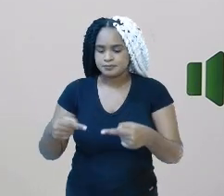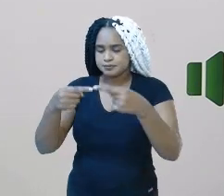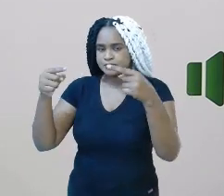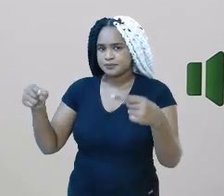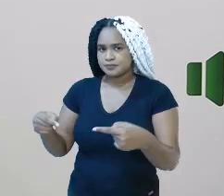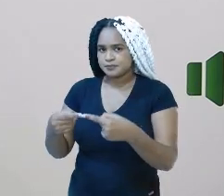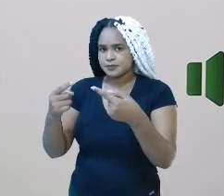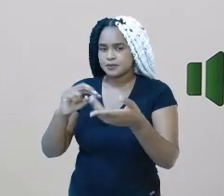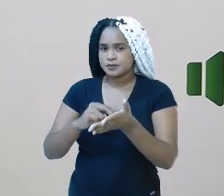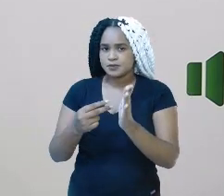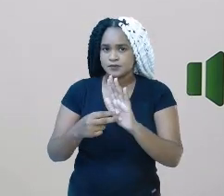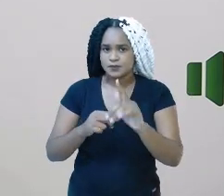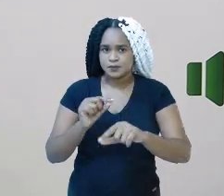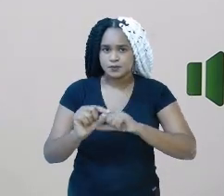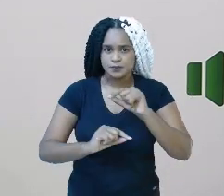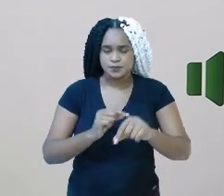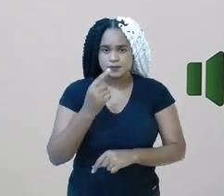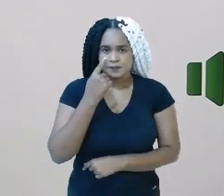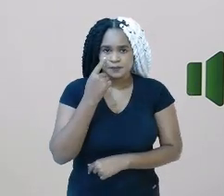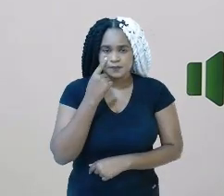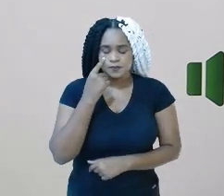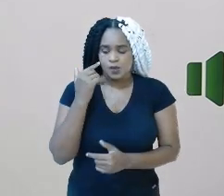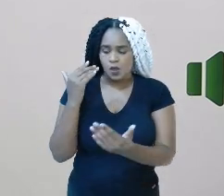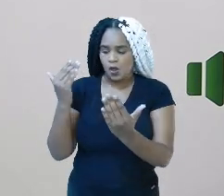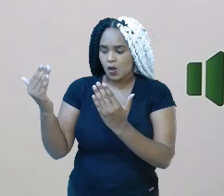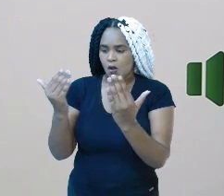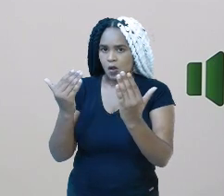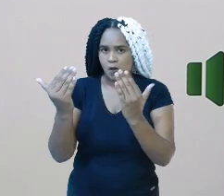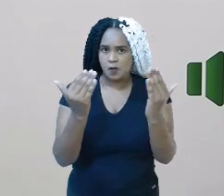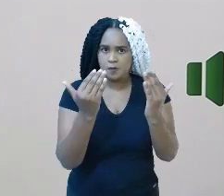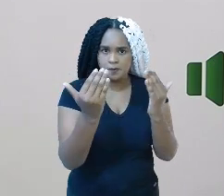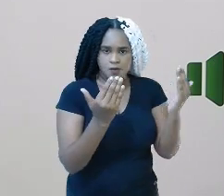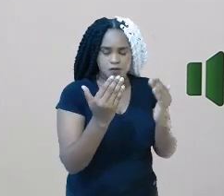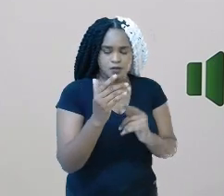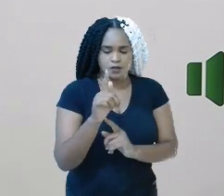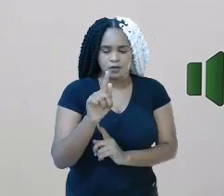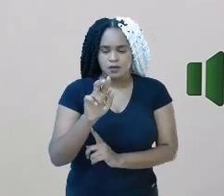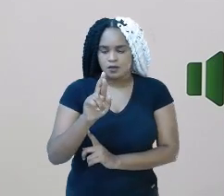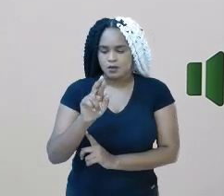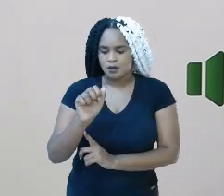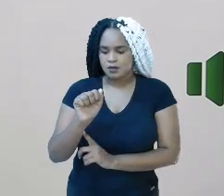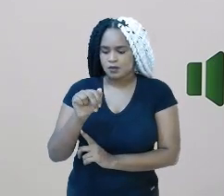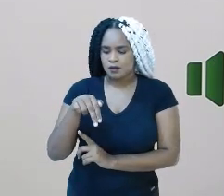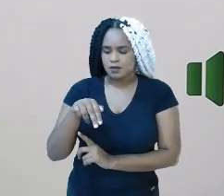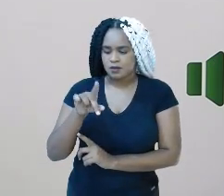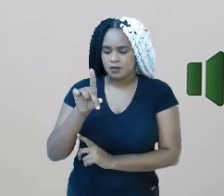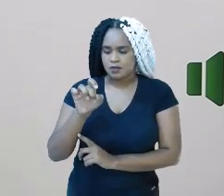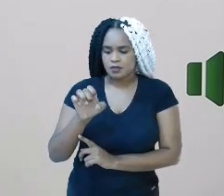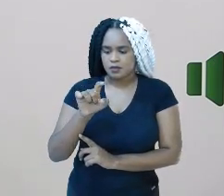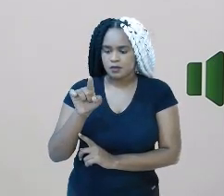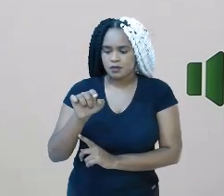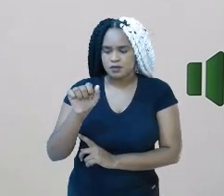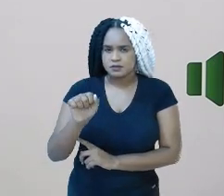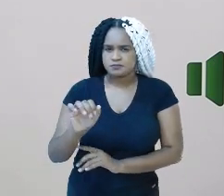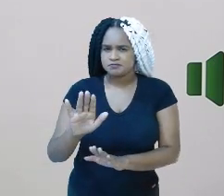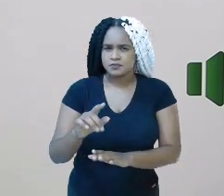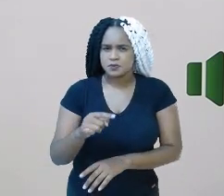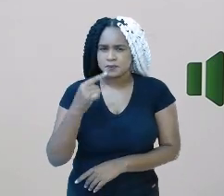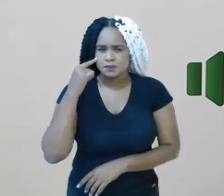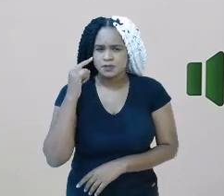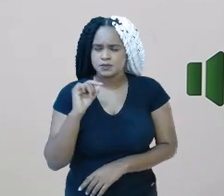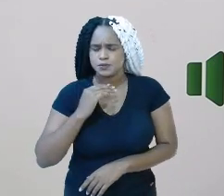fazer a medição, eu vou comparar a grandeza de mesma natureza. Professora, eu não entendi,